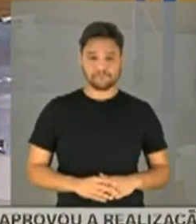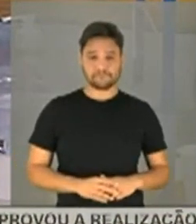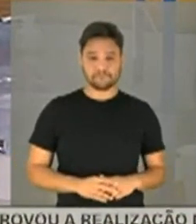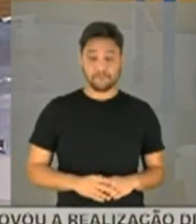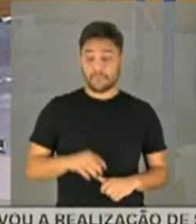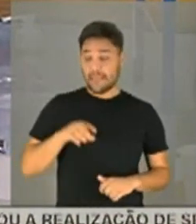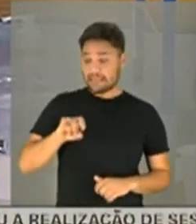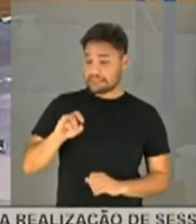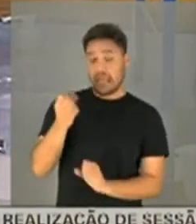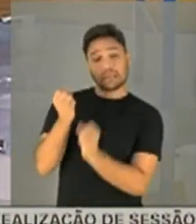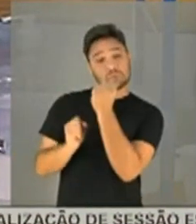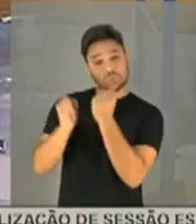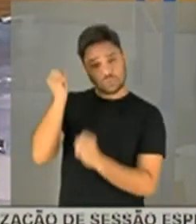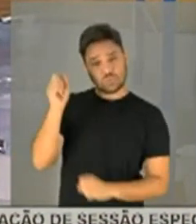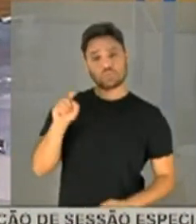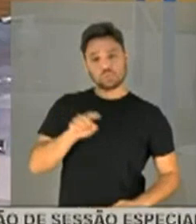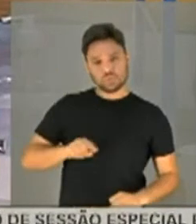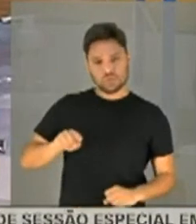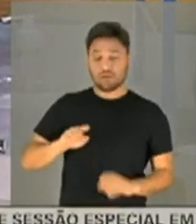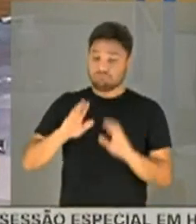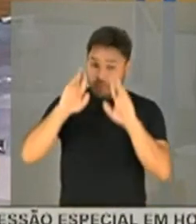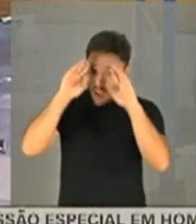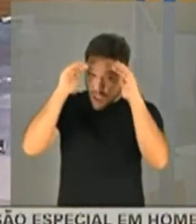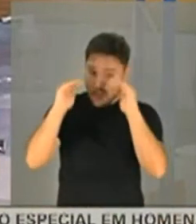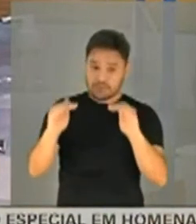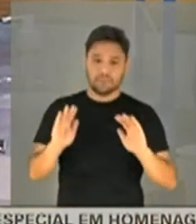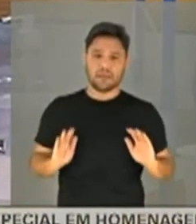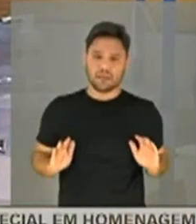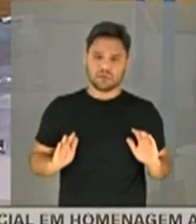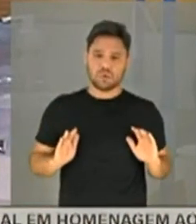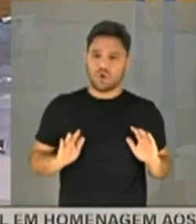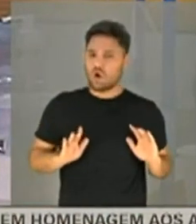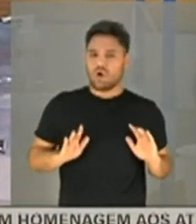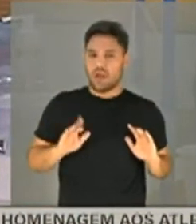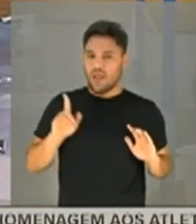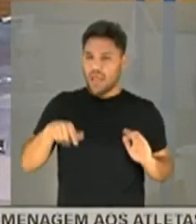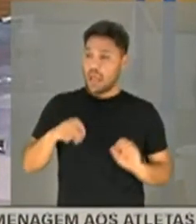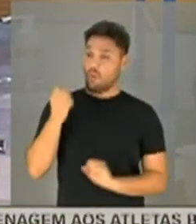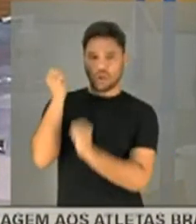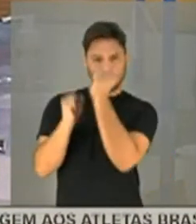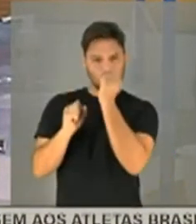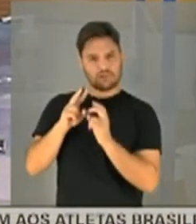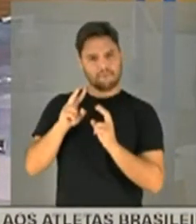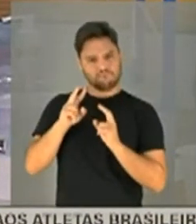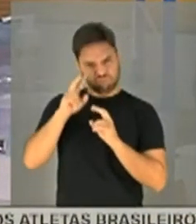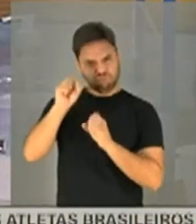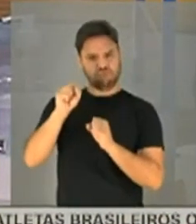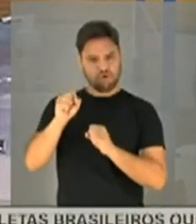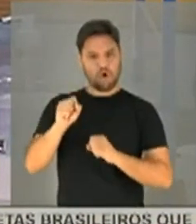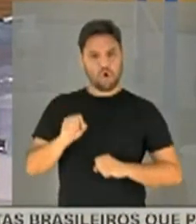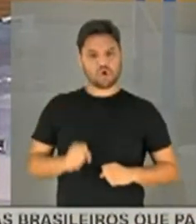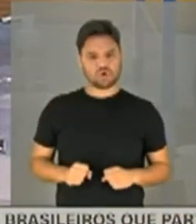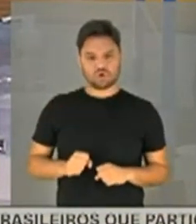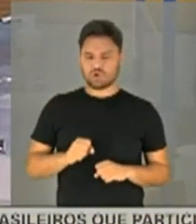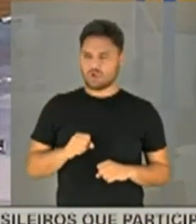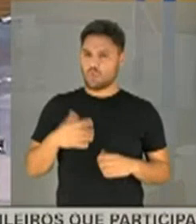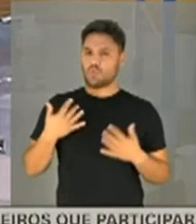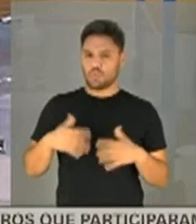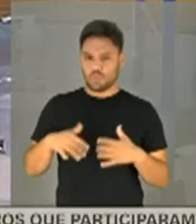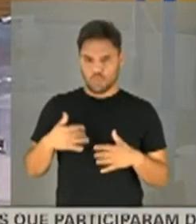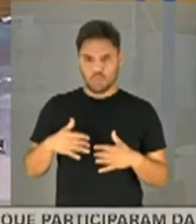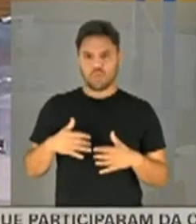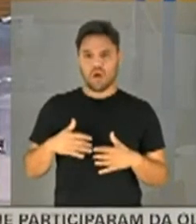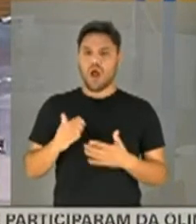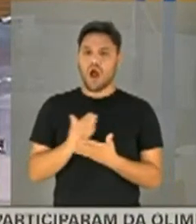E essa indústria, com todo respeito, não é demérito ser uma indústria poderosa, bilionária.